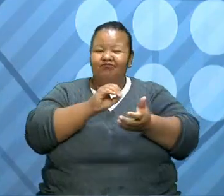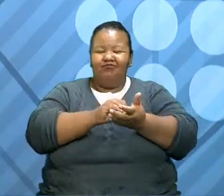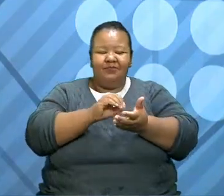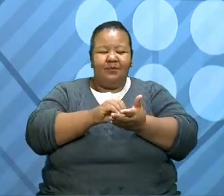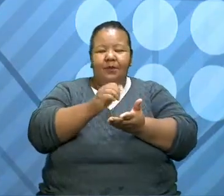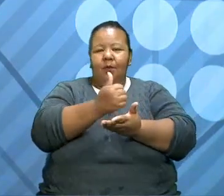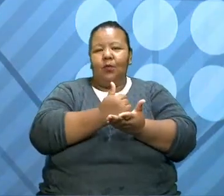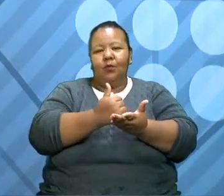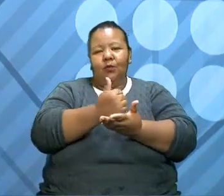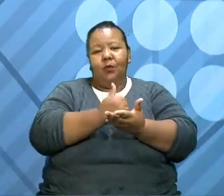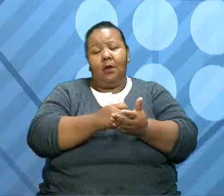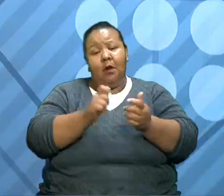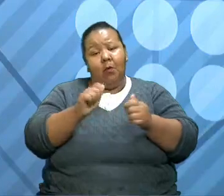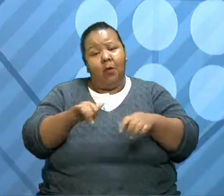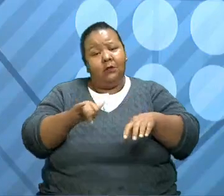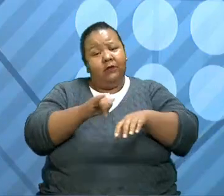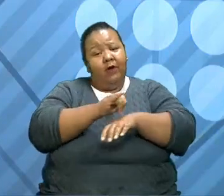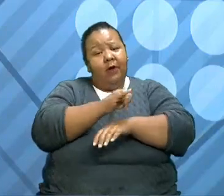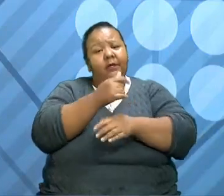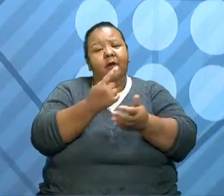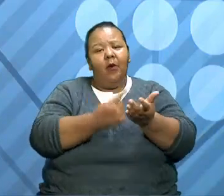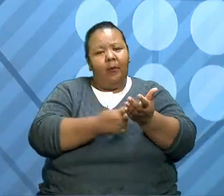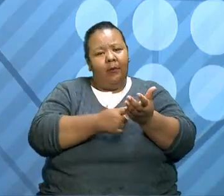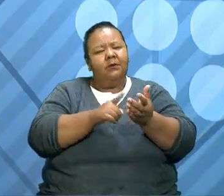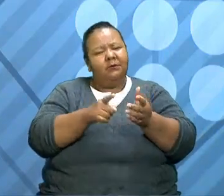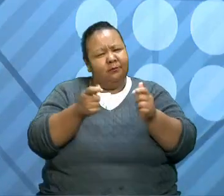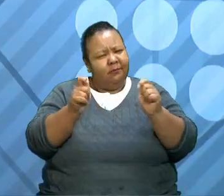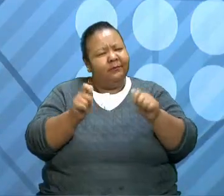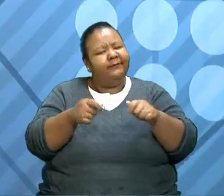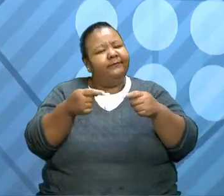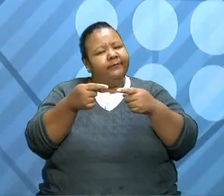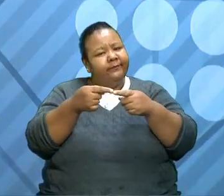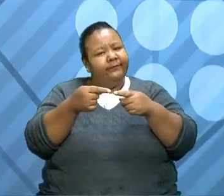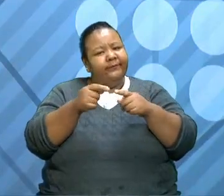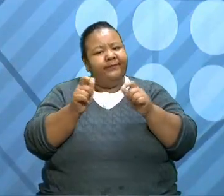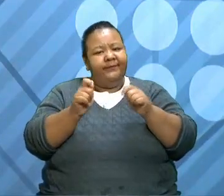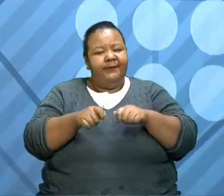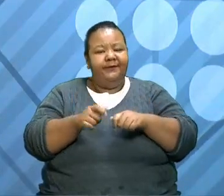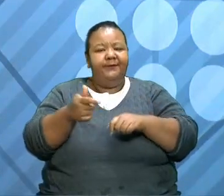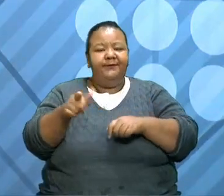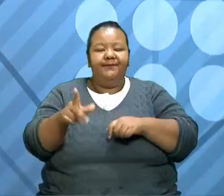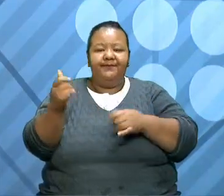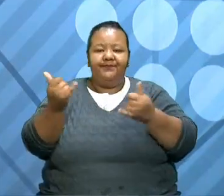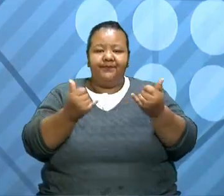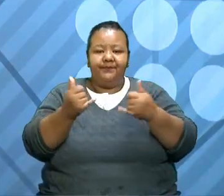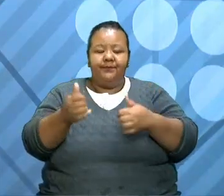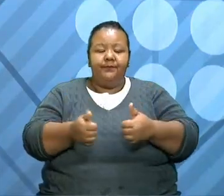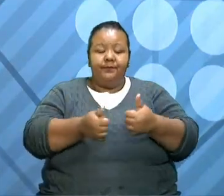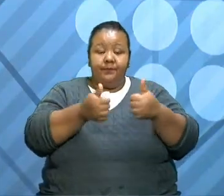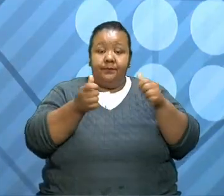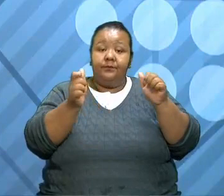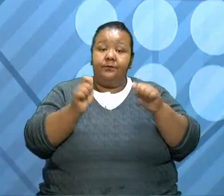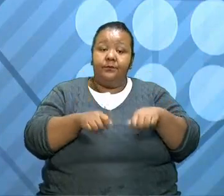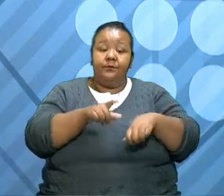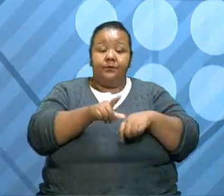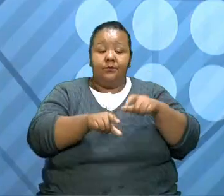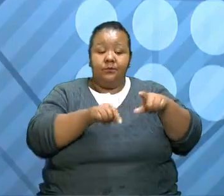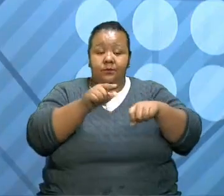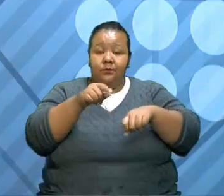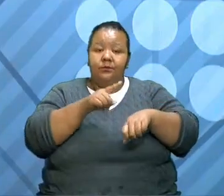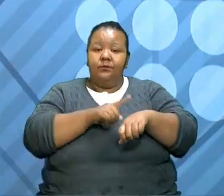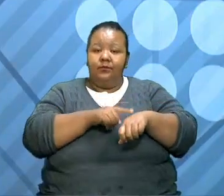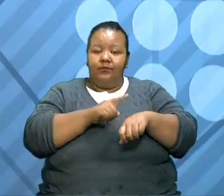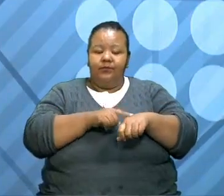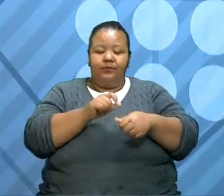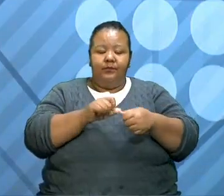e possível falta de comprometimento. Concordo, sim, às vezes pode ter uma falta de comprometimento. A outra fala assim, vantagem, a possibilidade de escolher o horário e